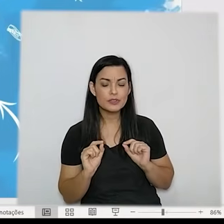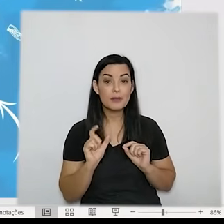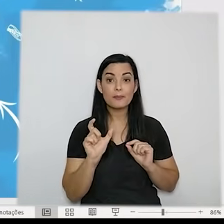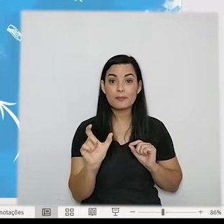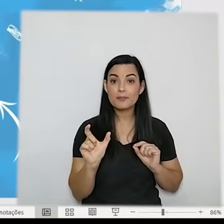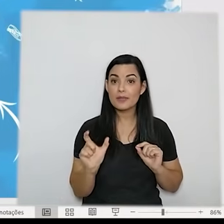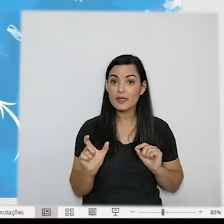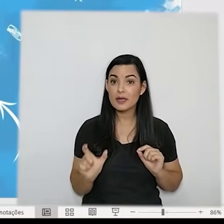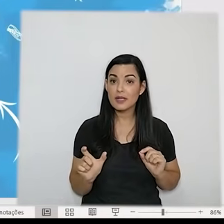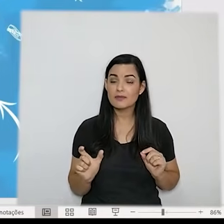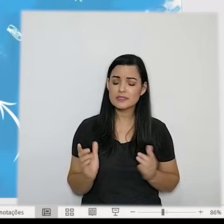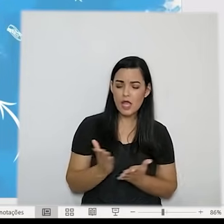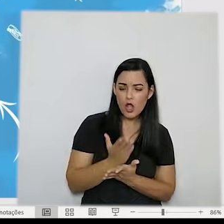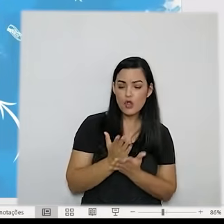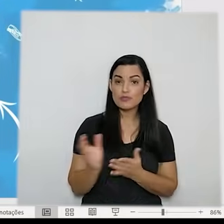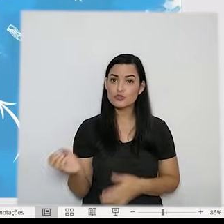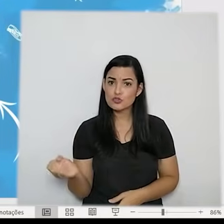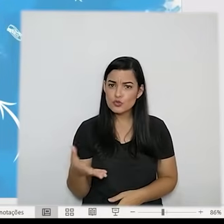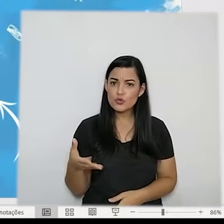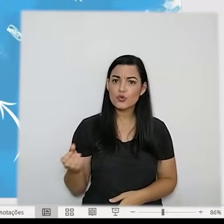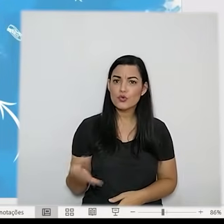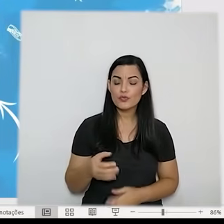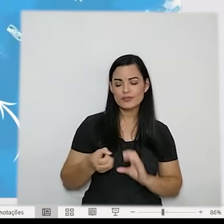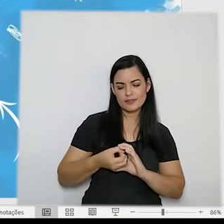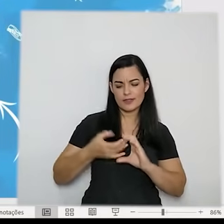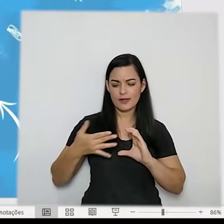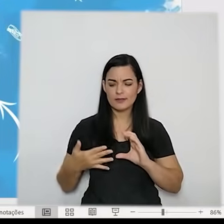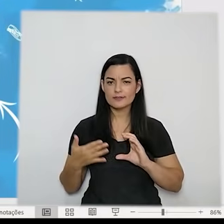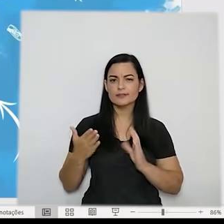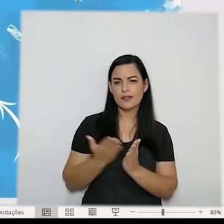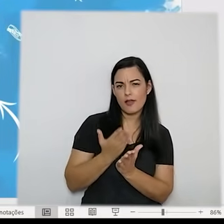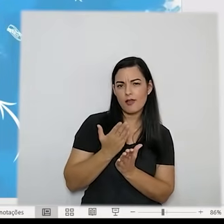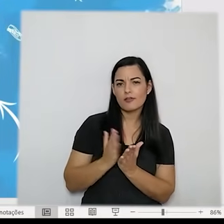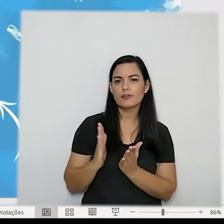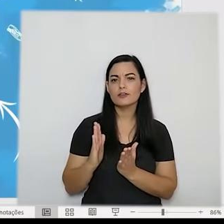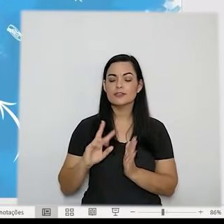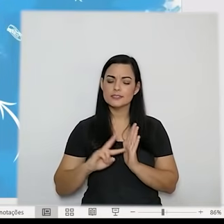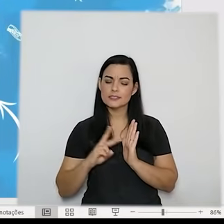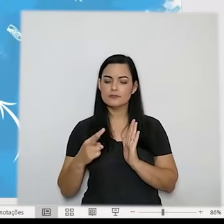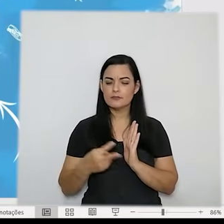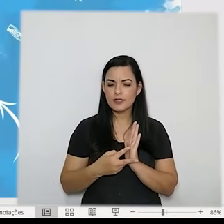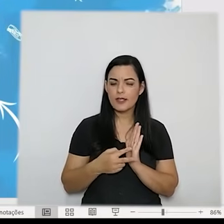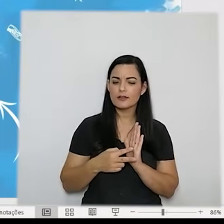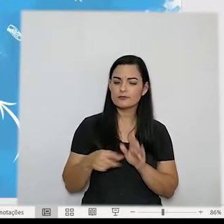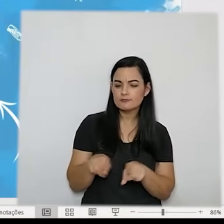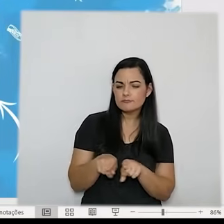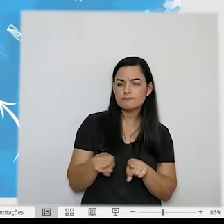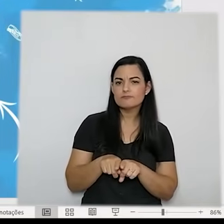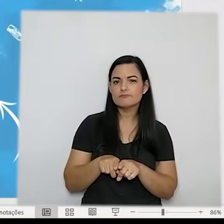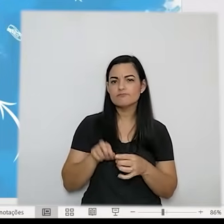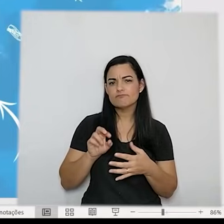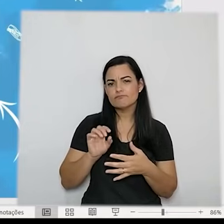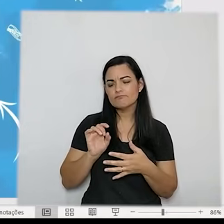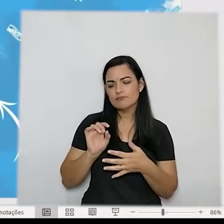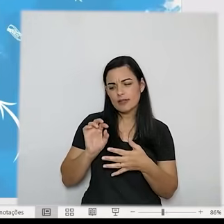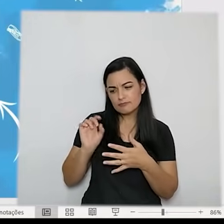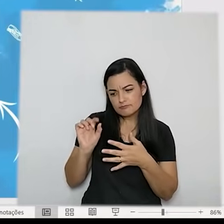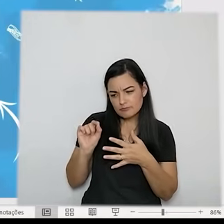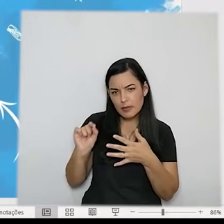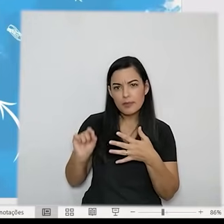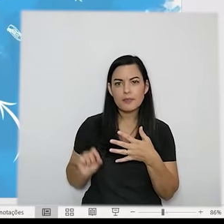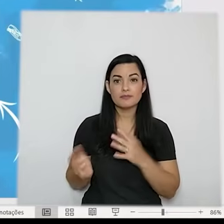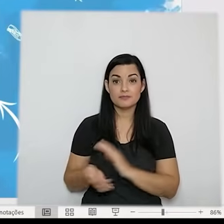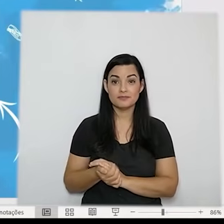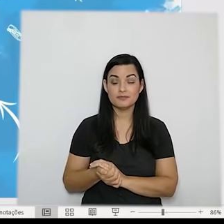algumas palavras novas, algumas características, alguns significados. Então a